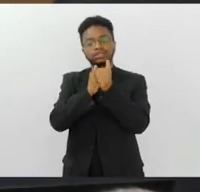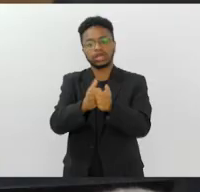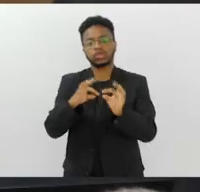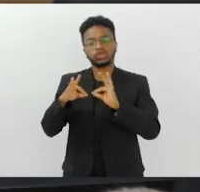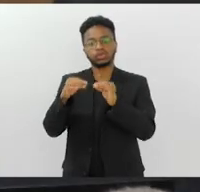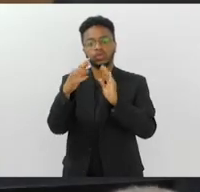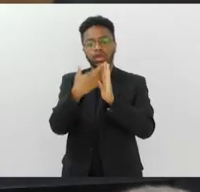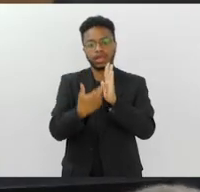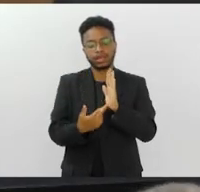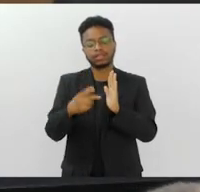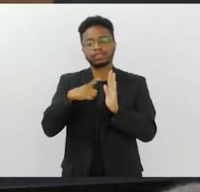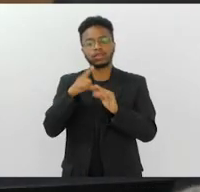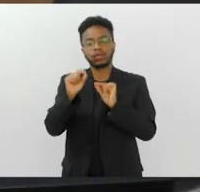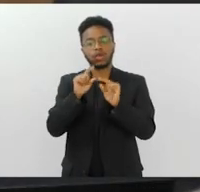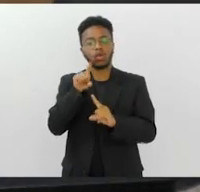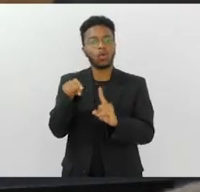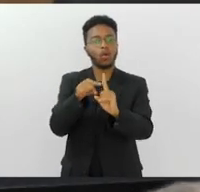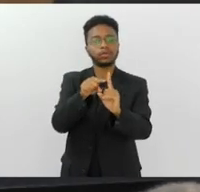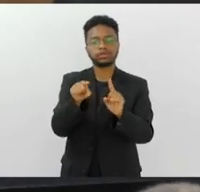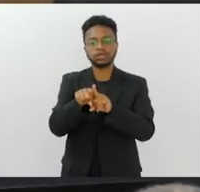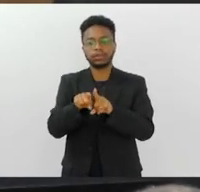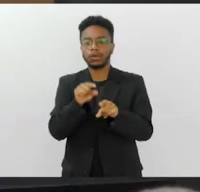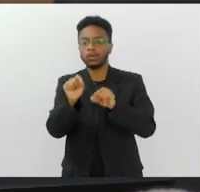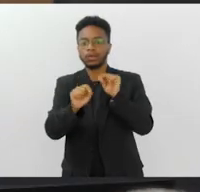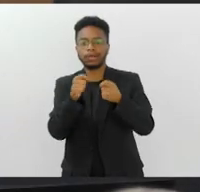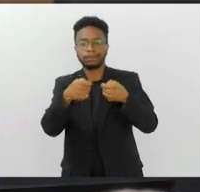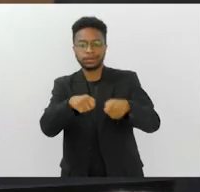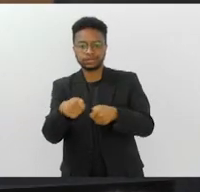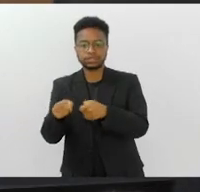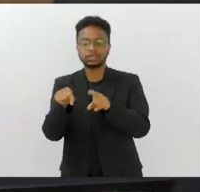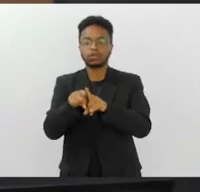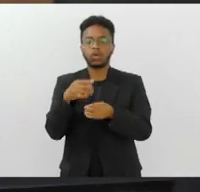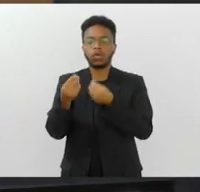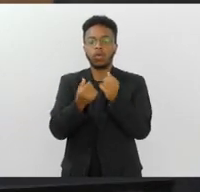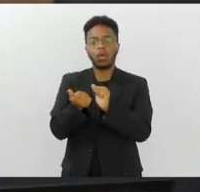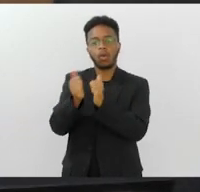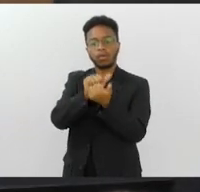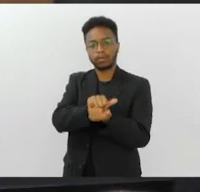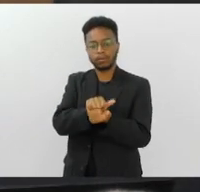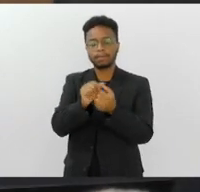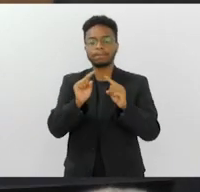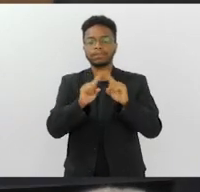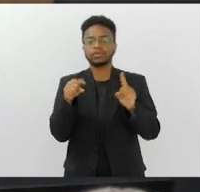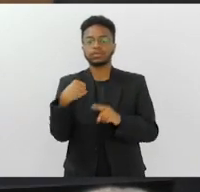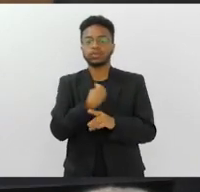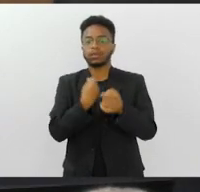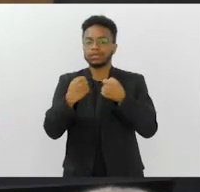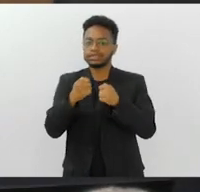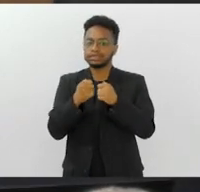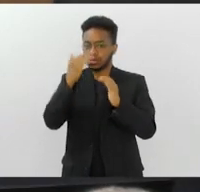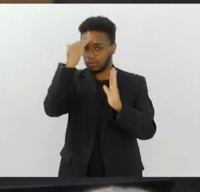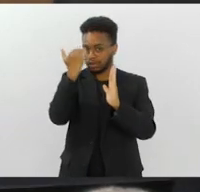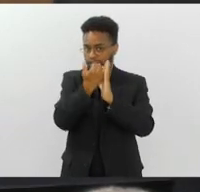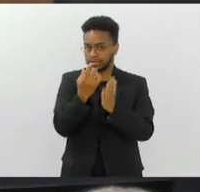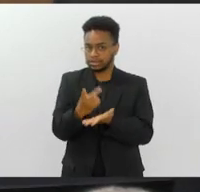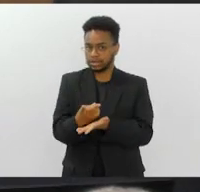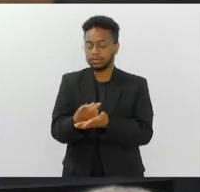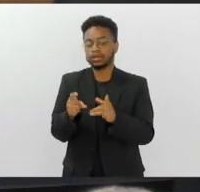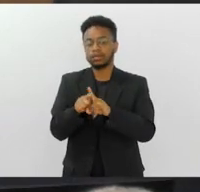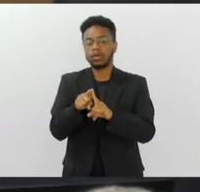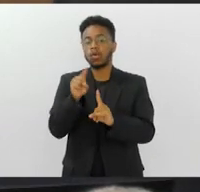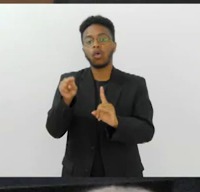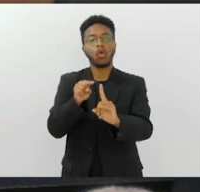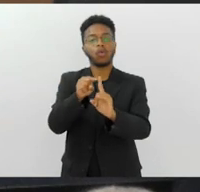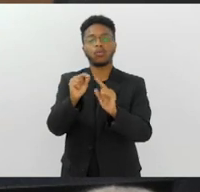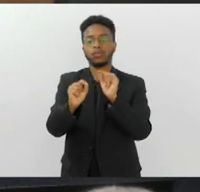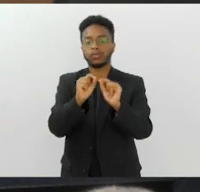os princípios da finalidade da necessidade da adequação a gente tem que seguir e a finalidade desses